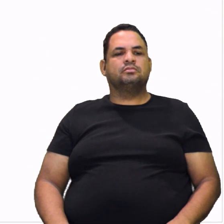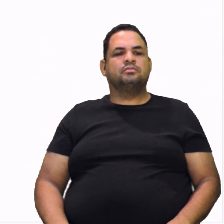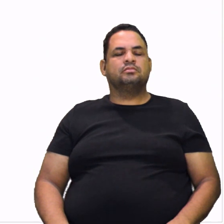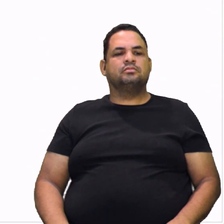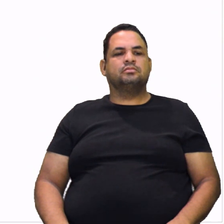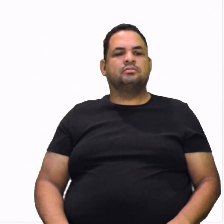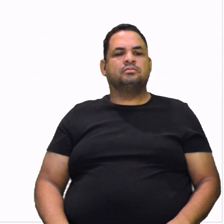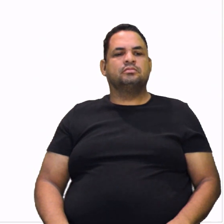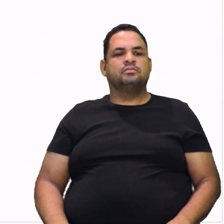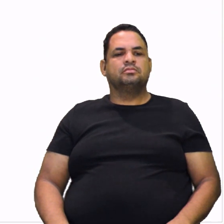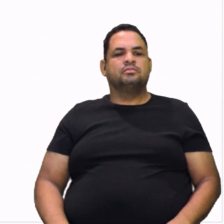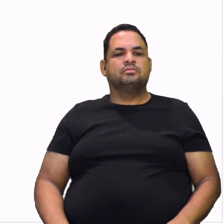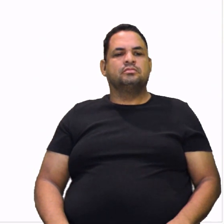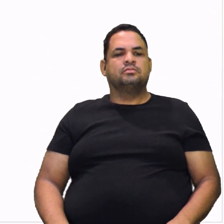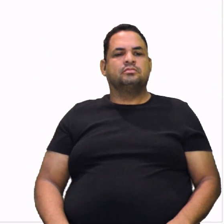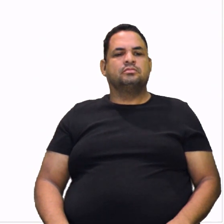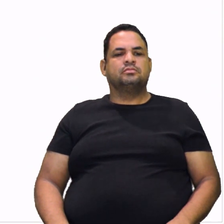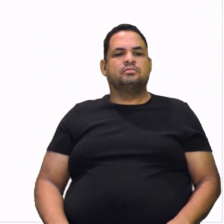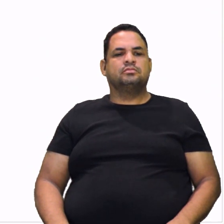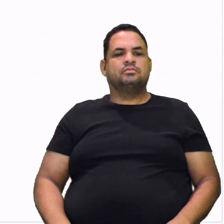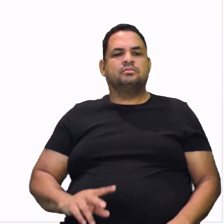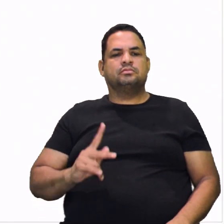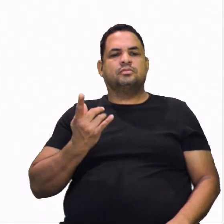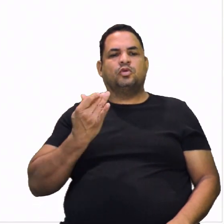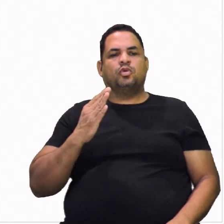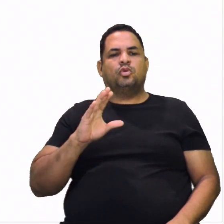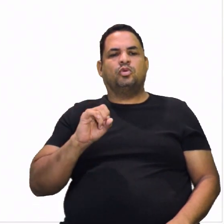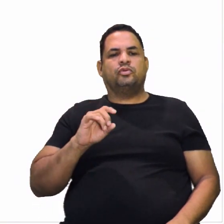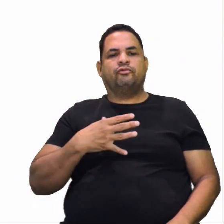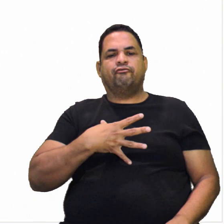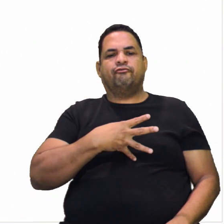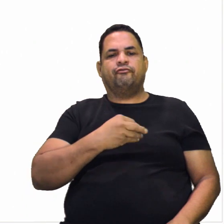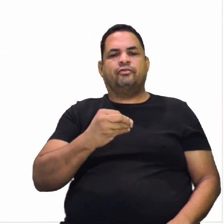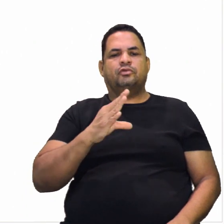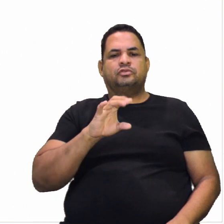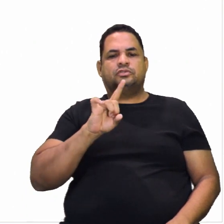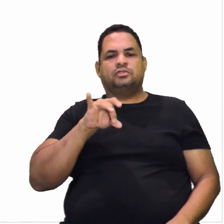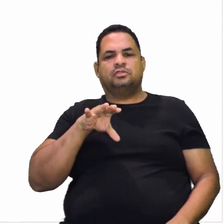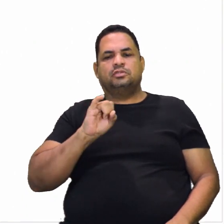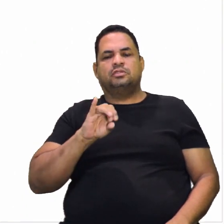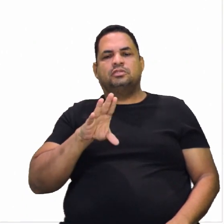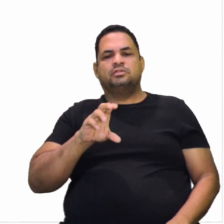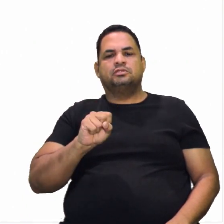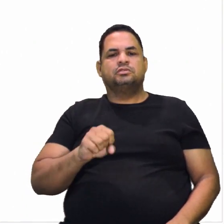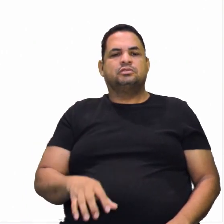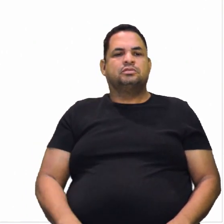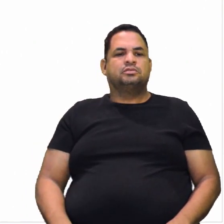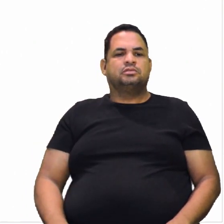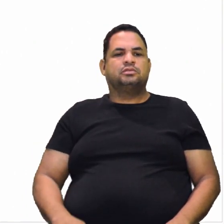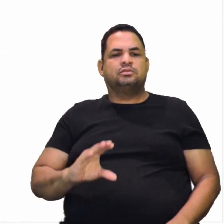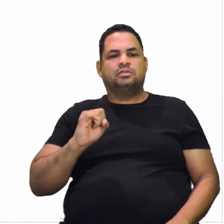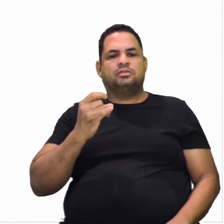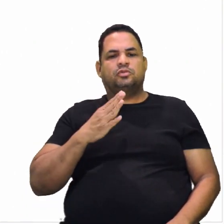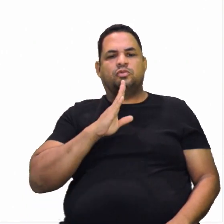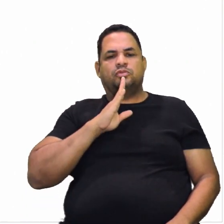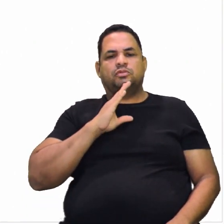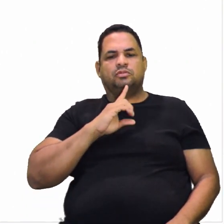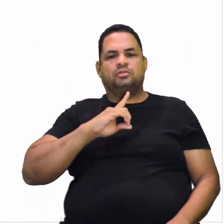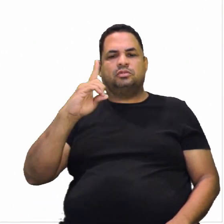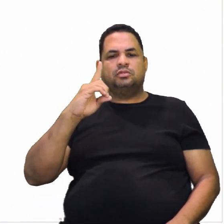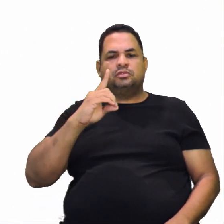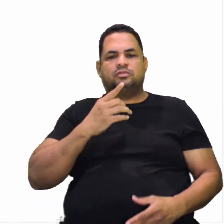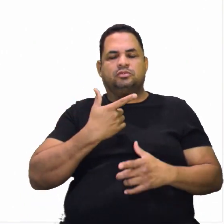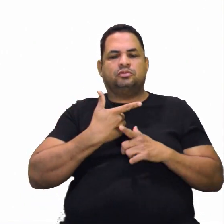Aí, o Horus era filho de Osíris e Ísis. Sete, conhecido como deus do